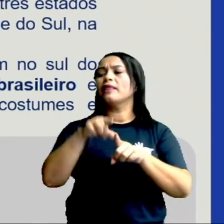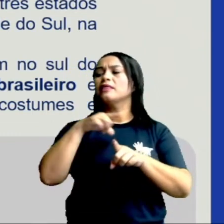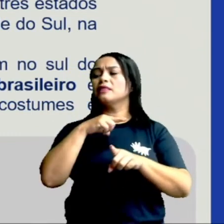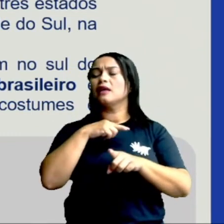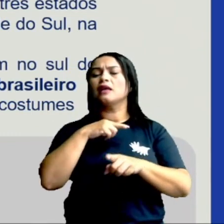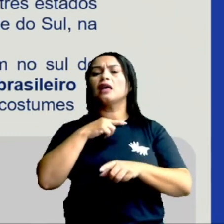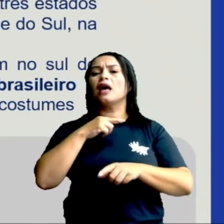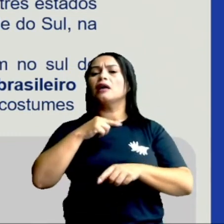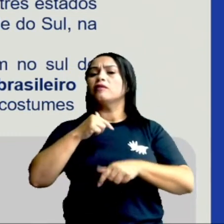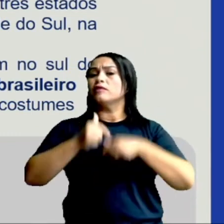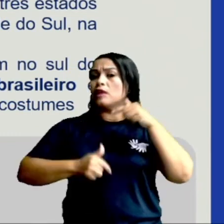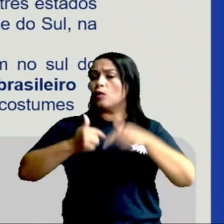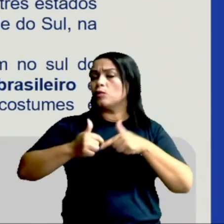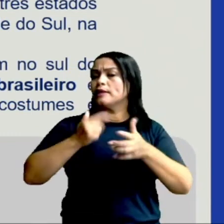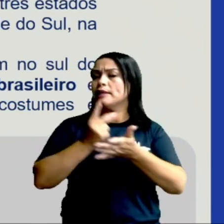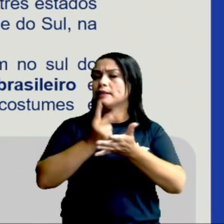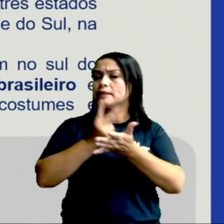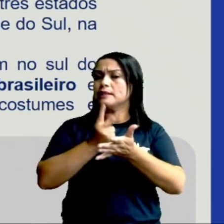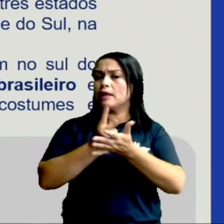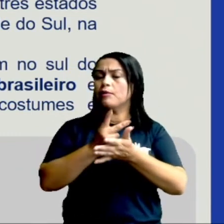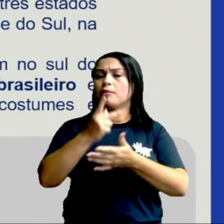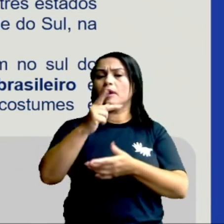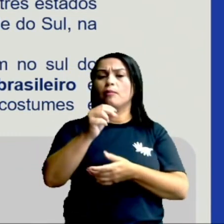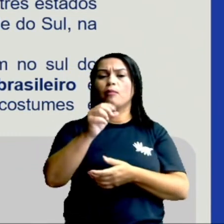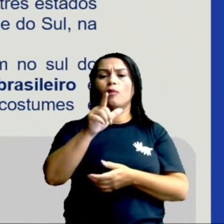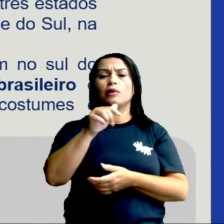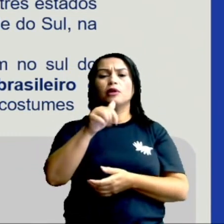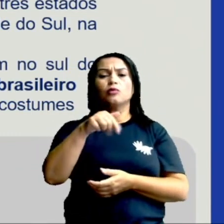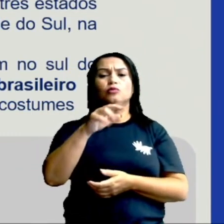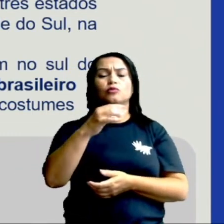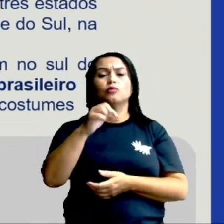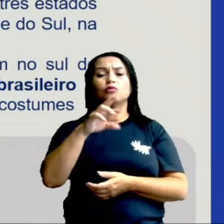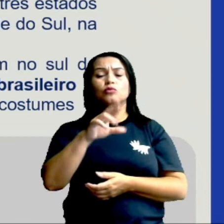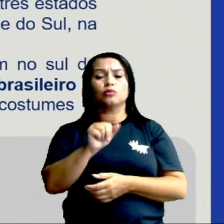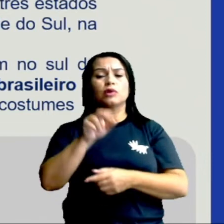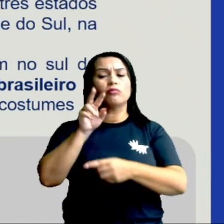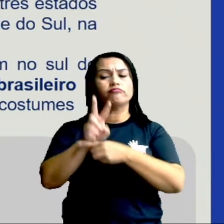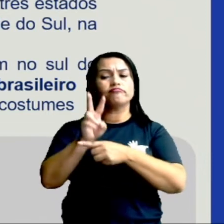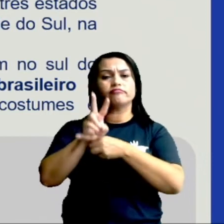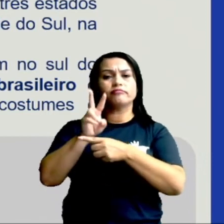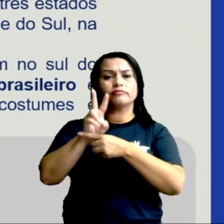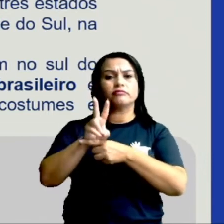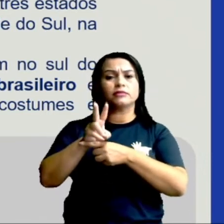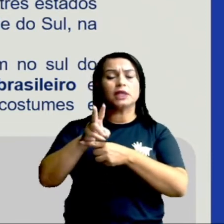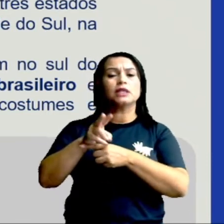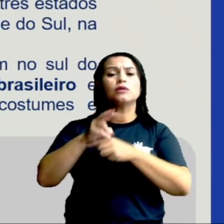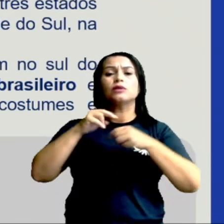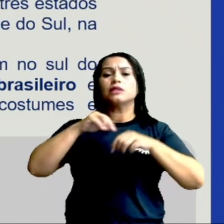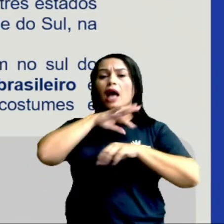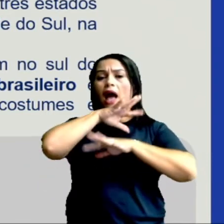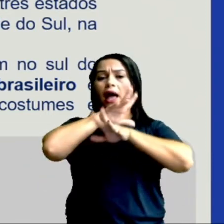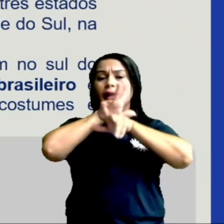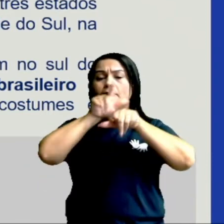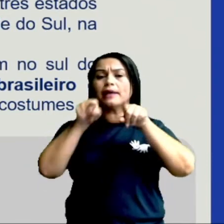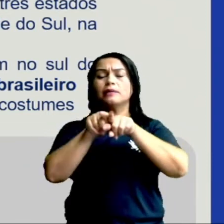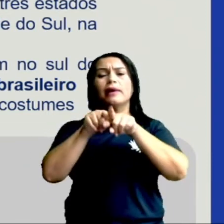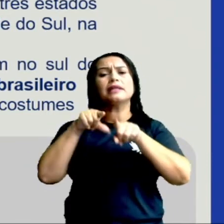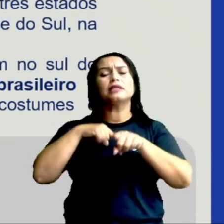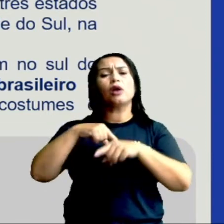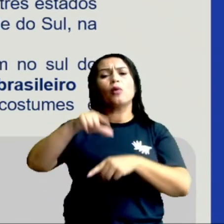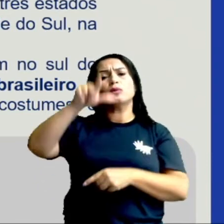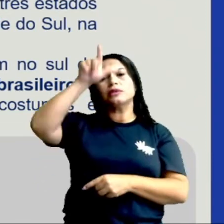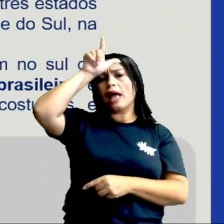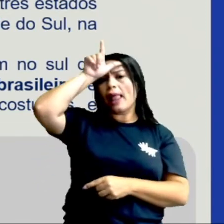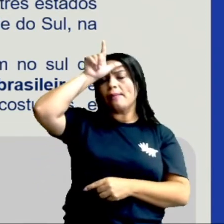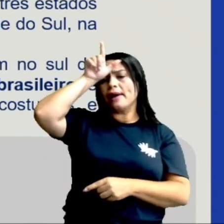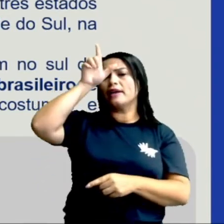dedicando-se à policultura, às pequenas propriedades e à criação de animais. Os alemães foram os pioneiros